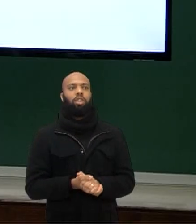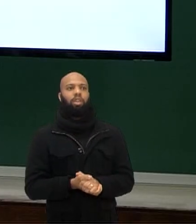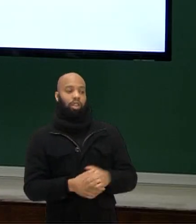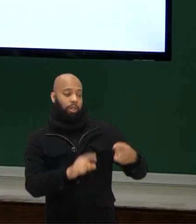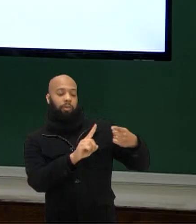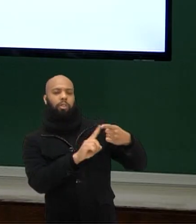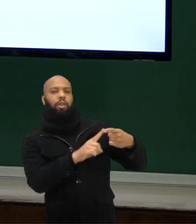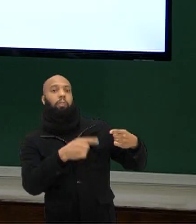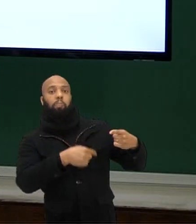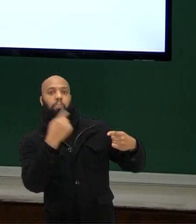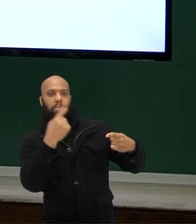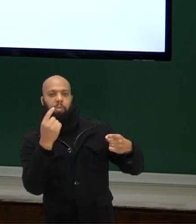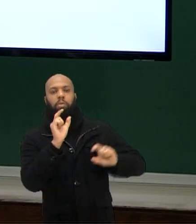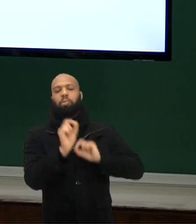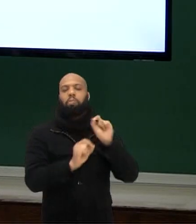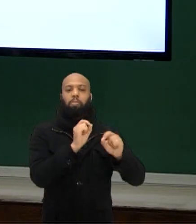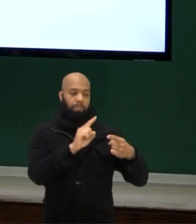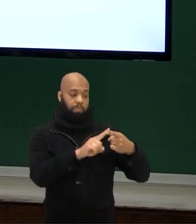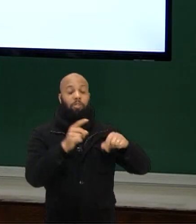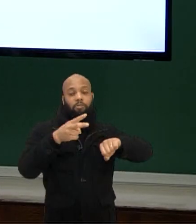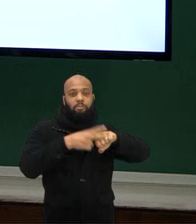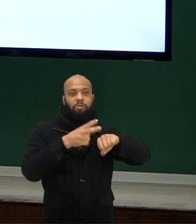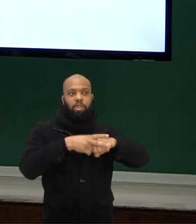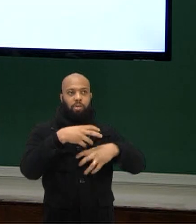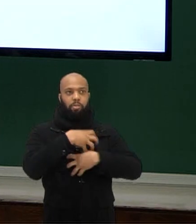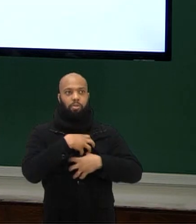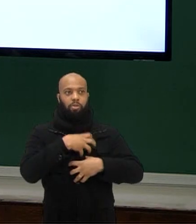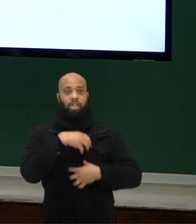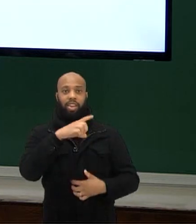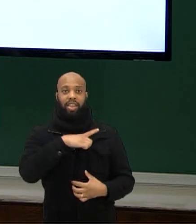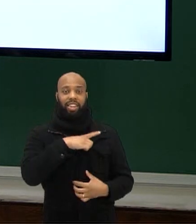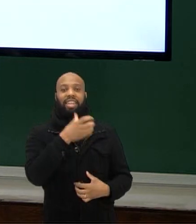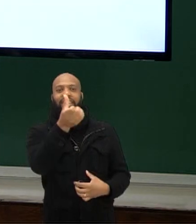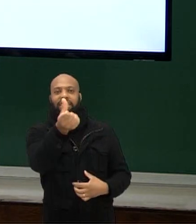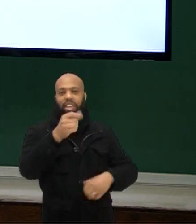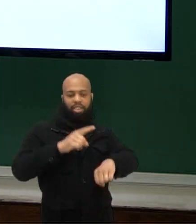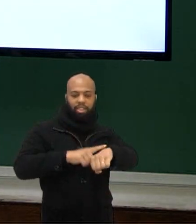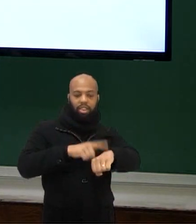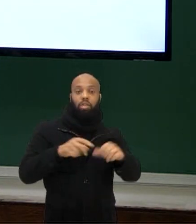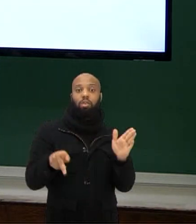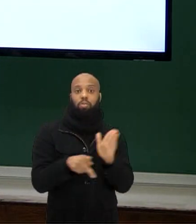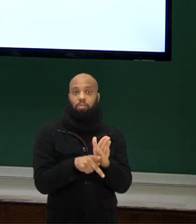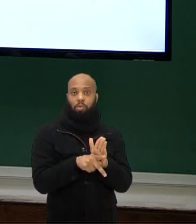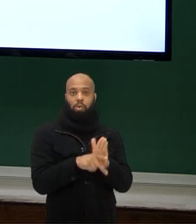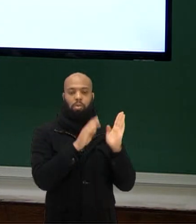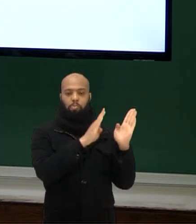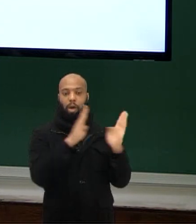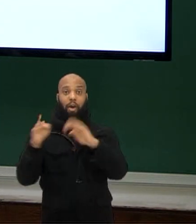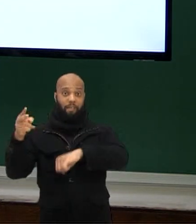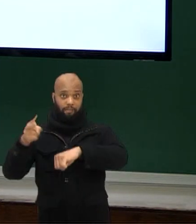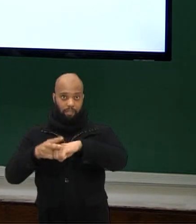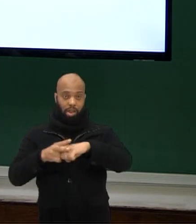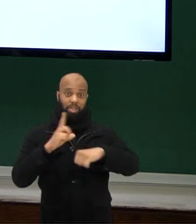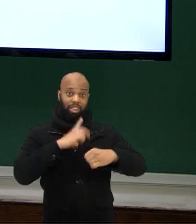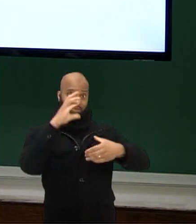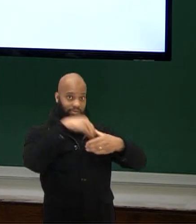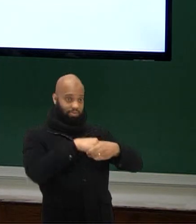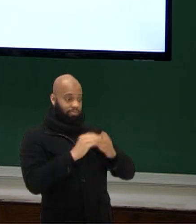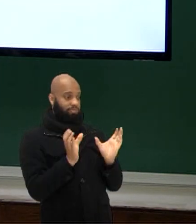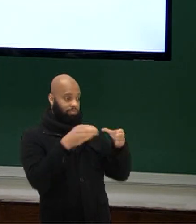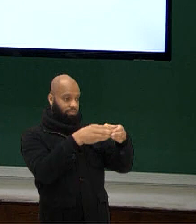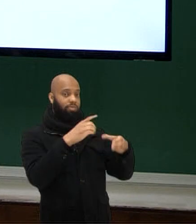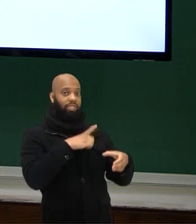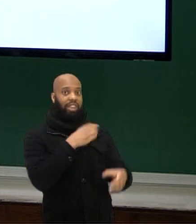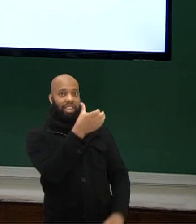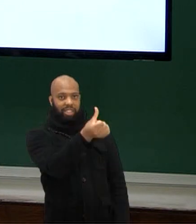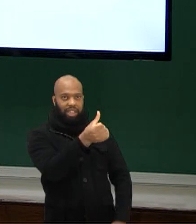modo indicativo, os verbos são conjugados em 6 tempos verbais. Então, dentro do modo indicativo, nós temos